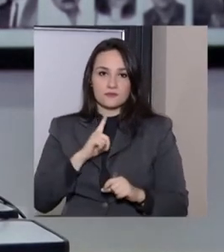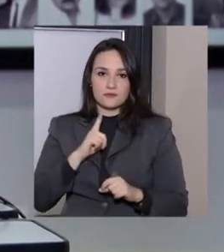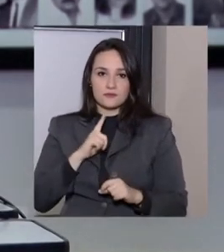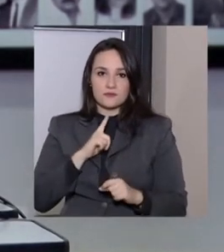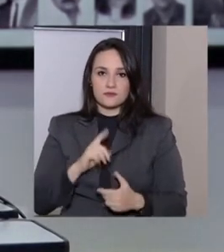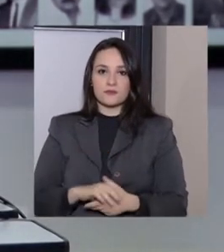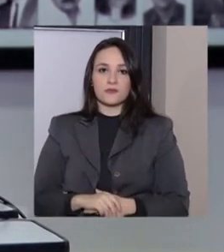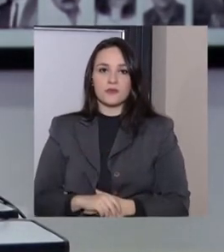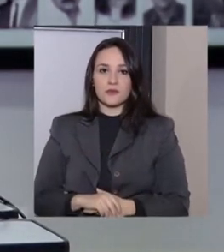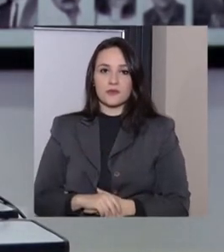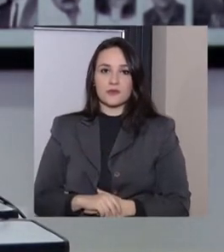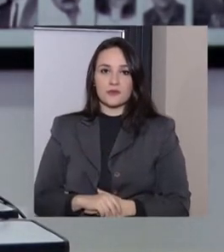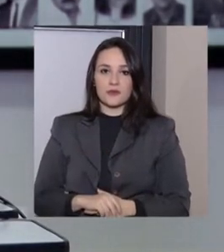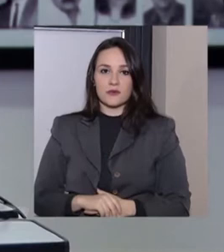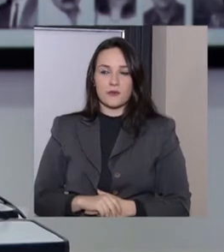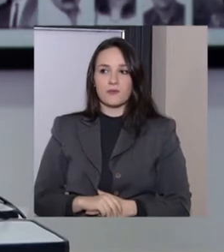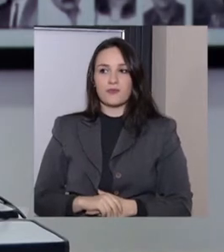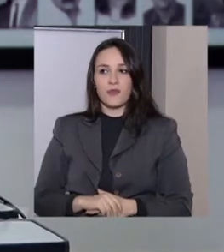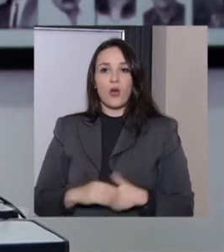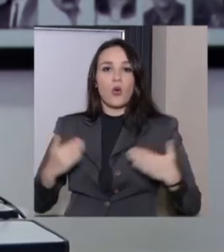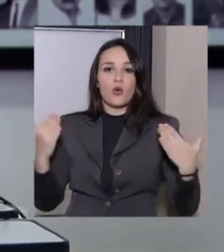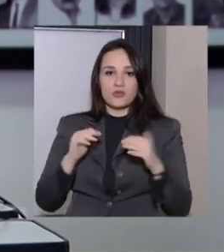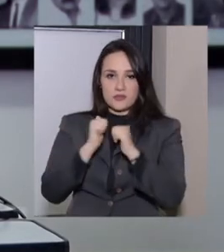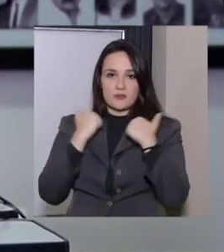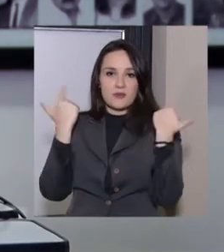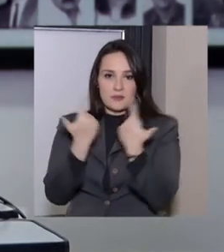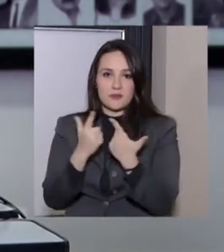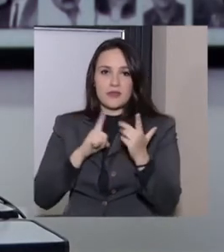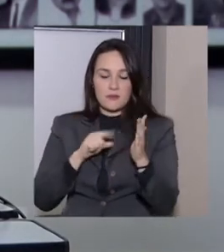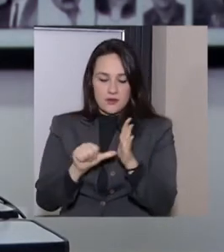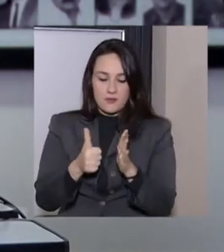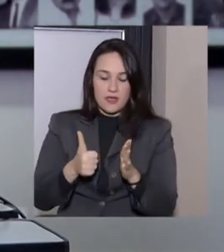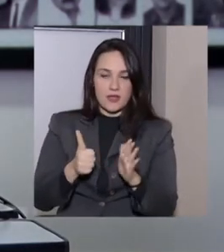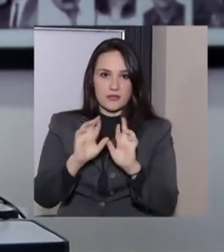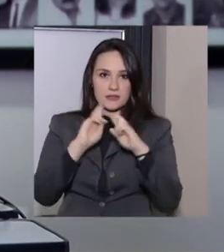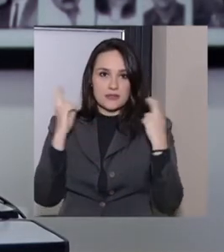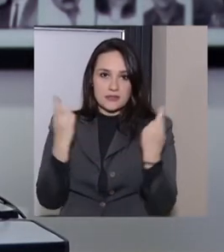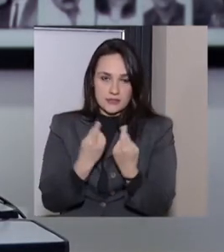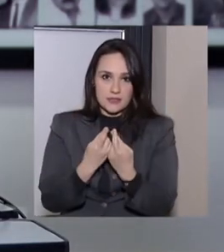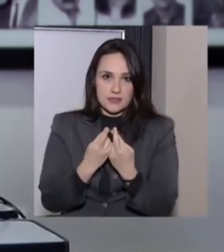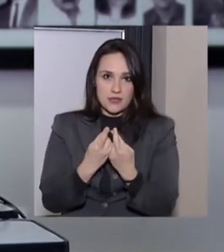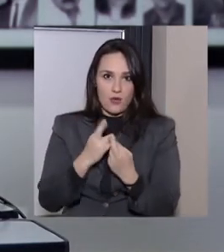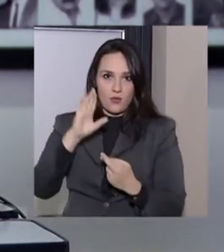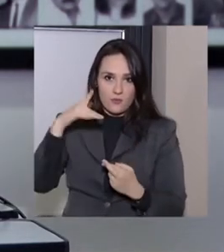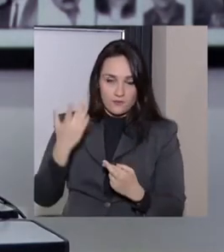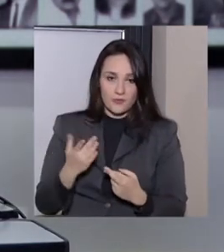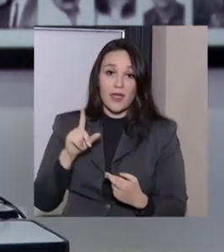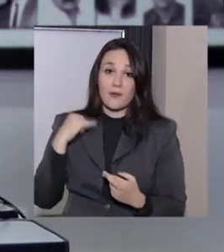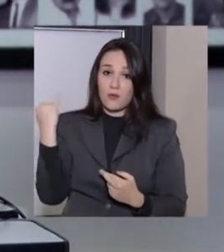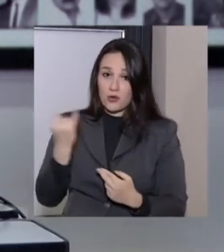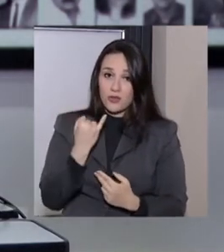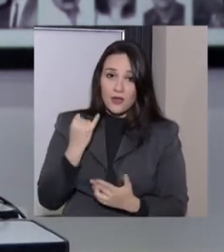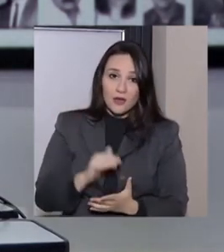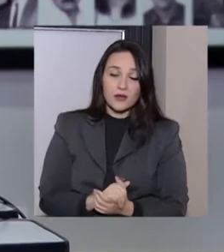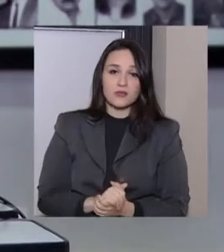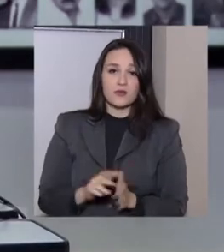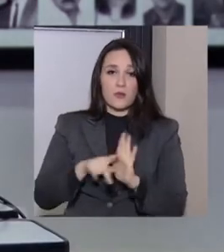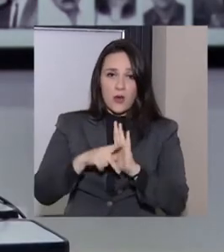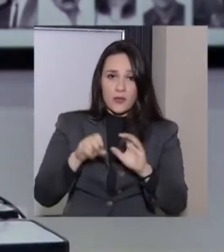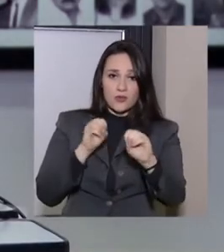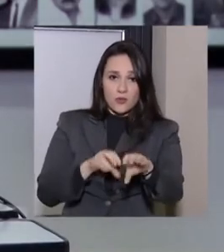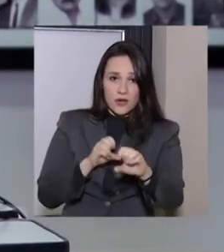Assembleia Legislativa está realizando essa primeira sessão solene virtual, né, e é uma homenagem muito importante para os